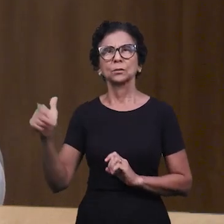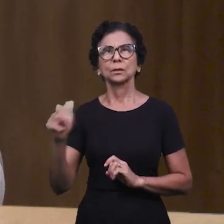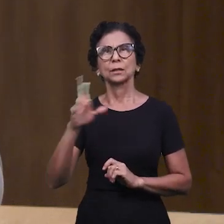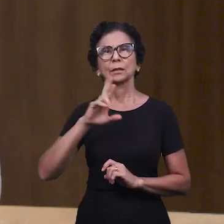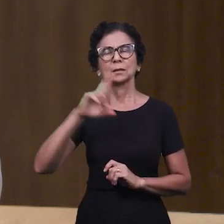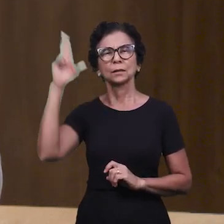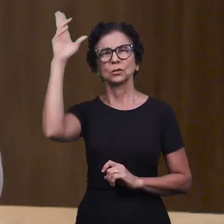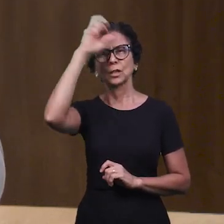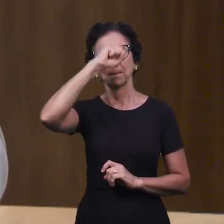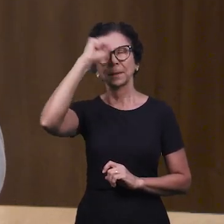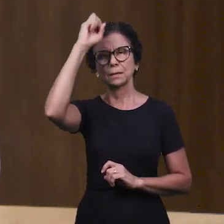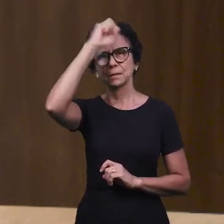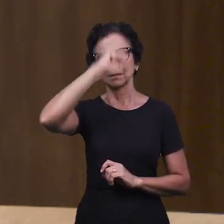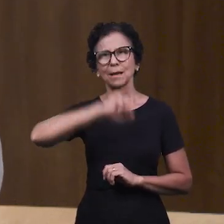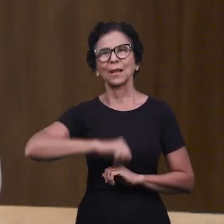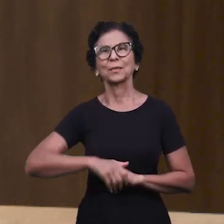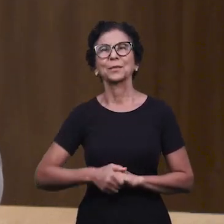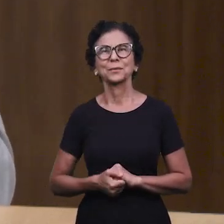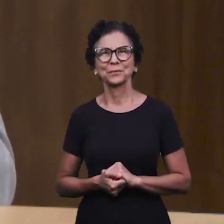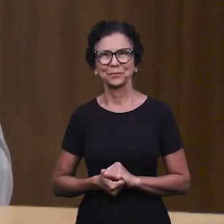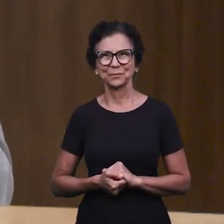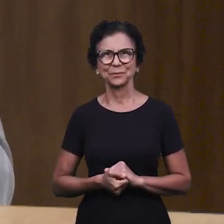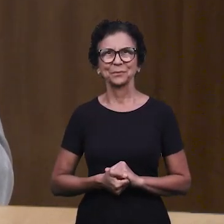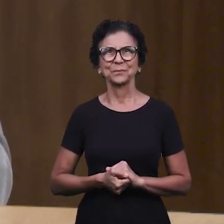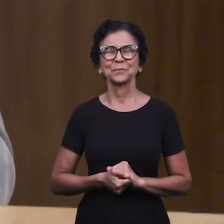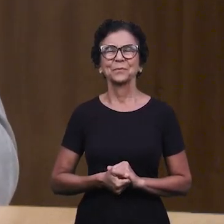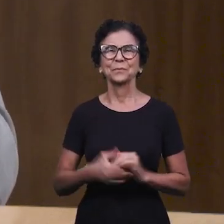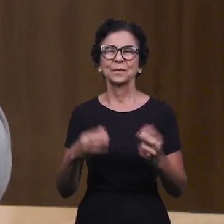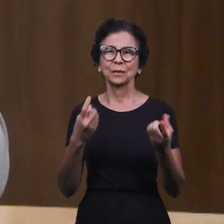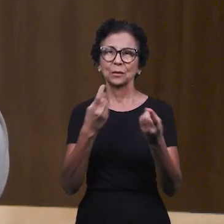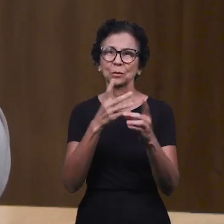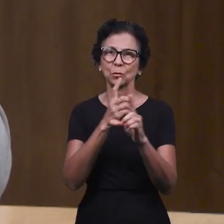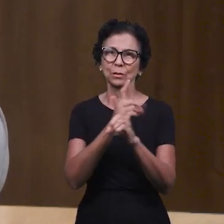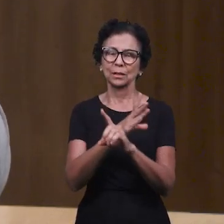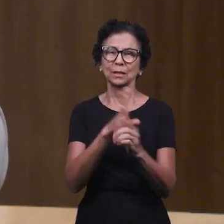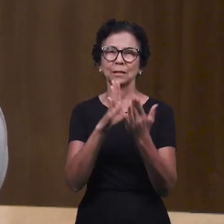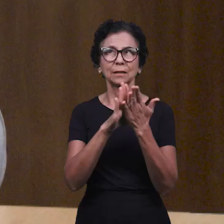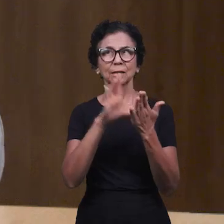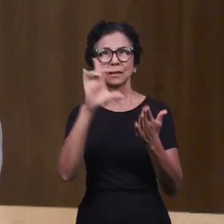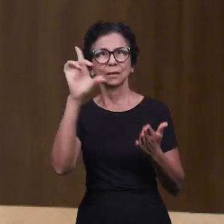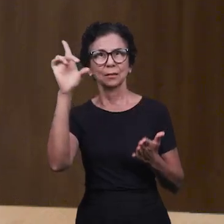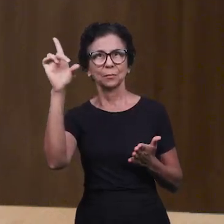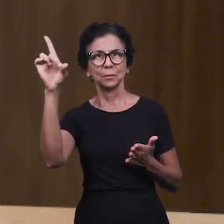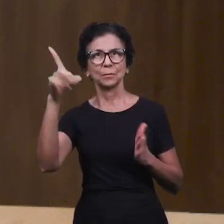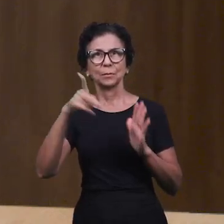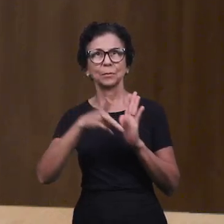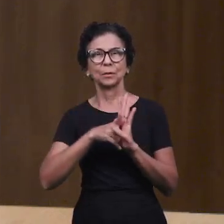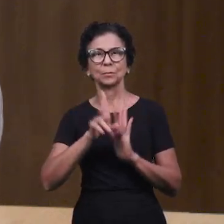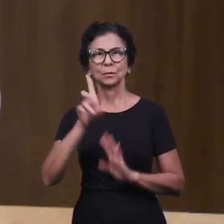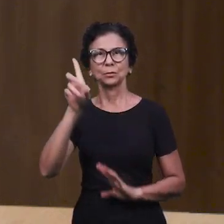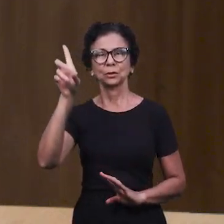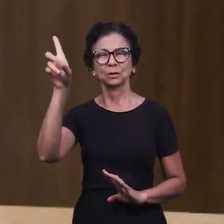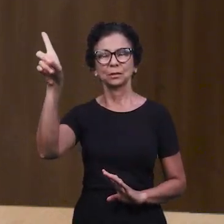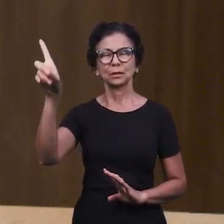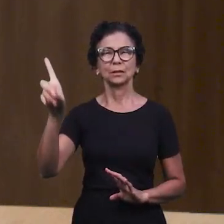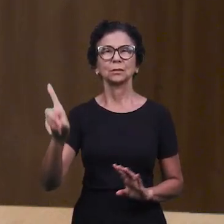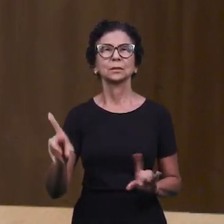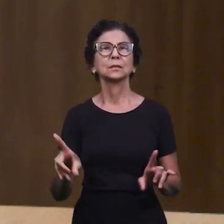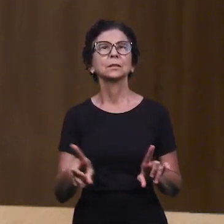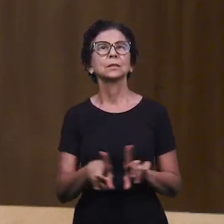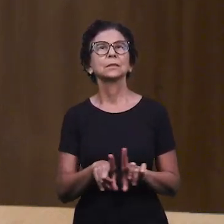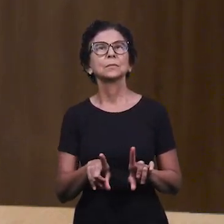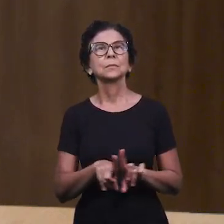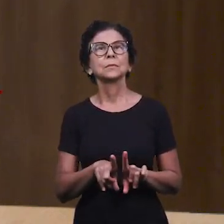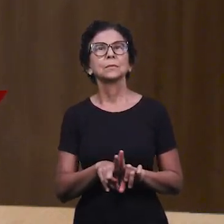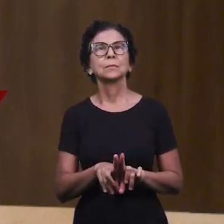doutrina, a palavra de Deus, aquilo que nós estamos vivendo. E é o passo da ovelha, é o toque do cajado